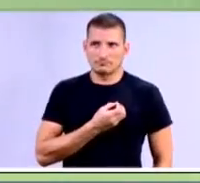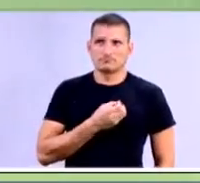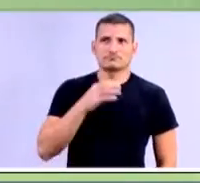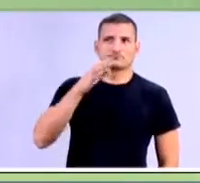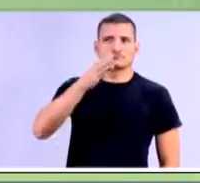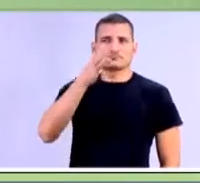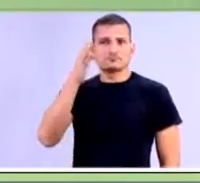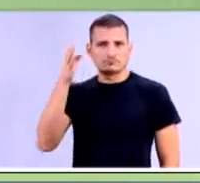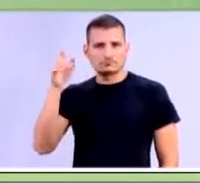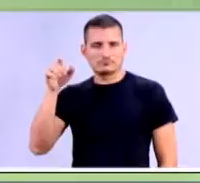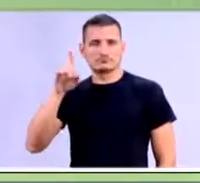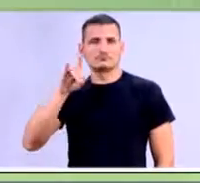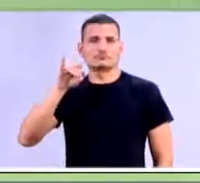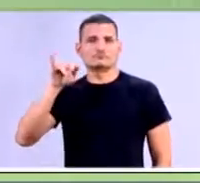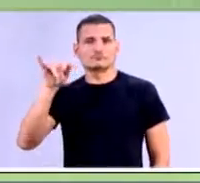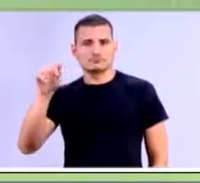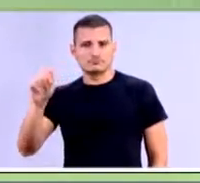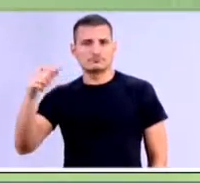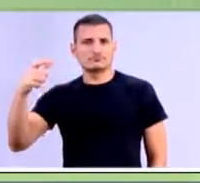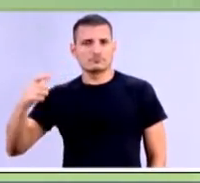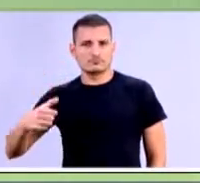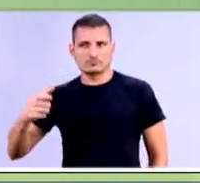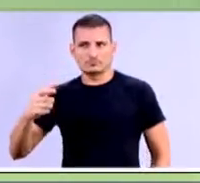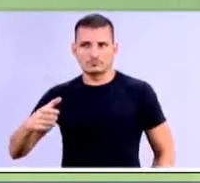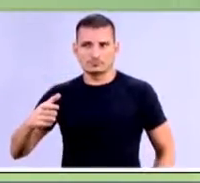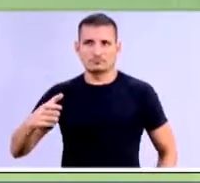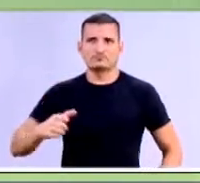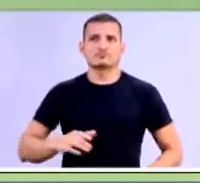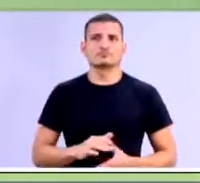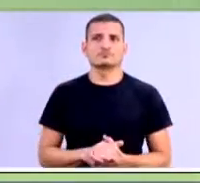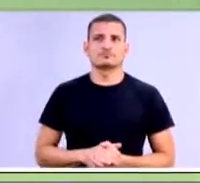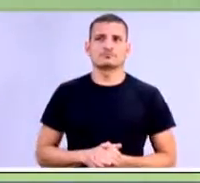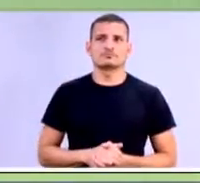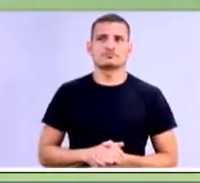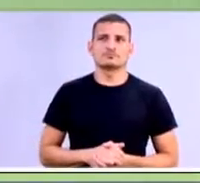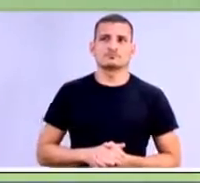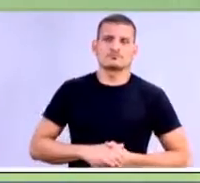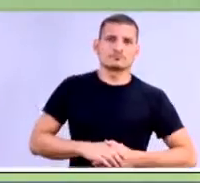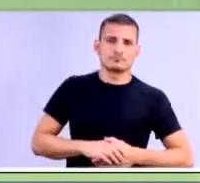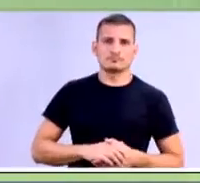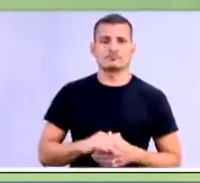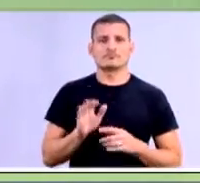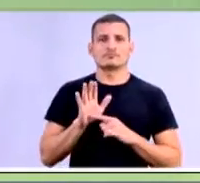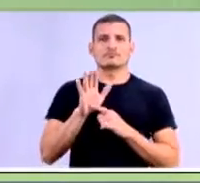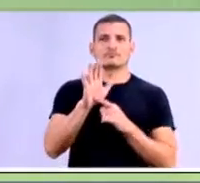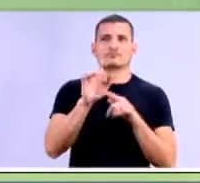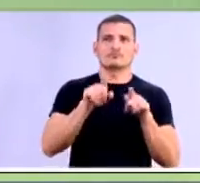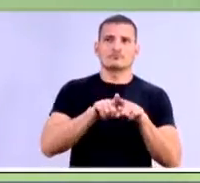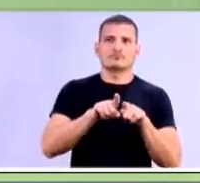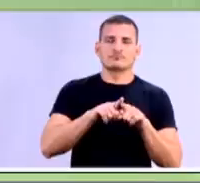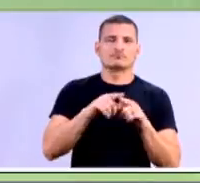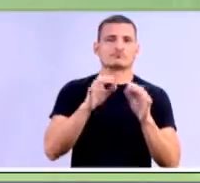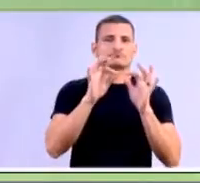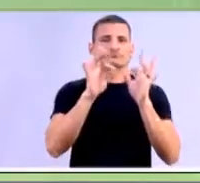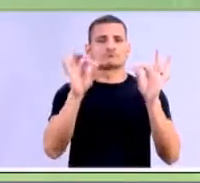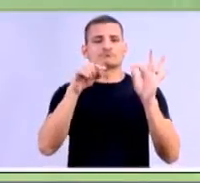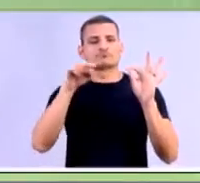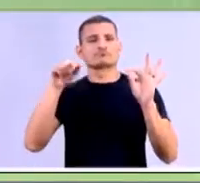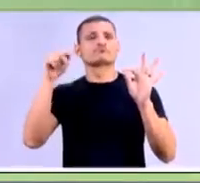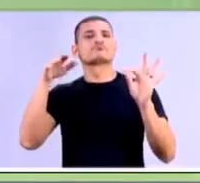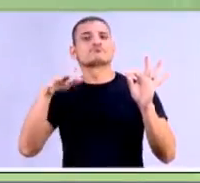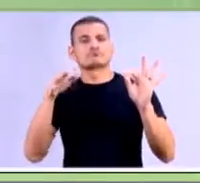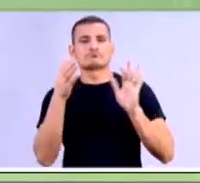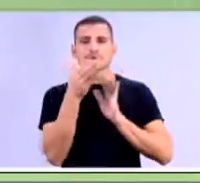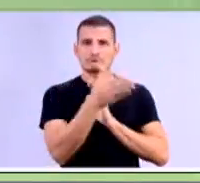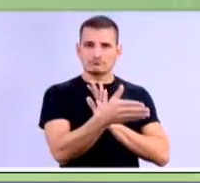direito fica data e local. Você já apresenta para quem está sendo dirigido o memorando,